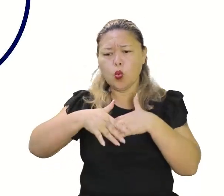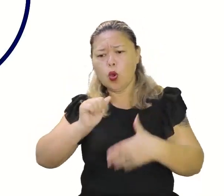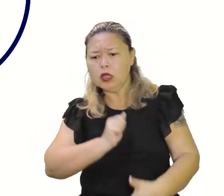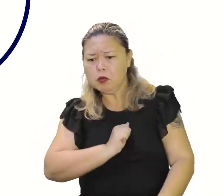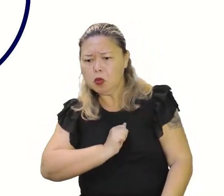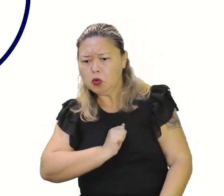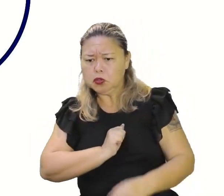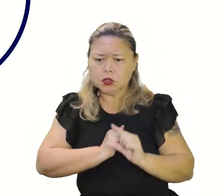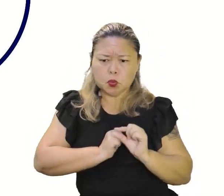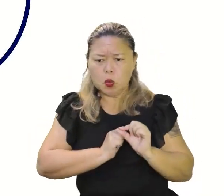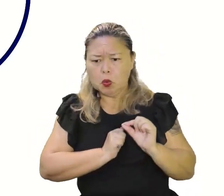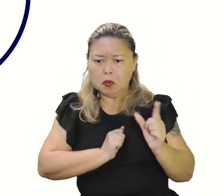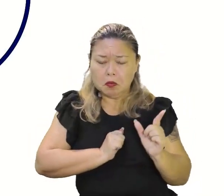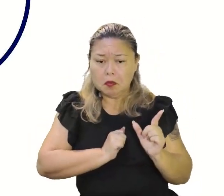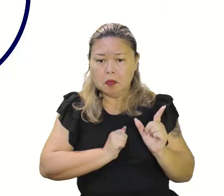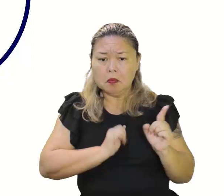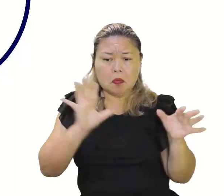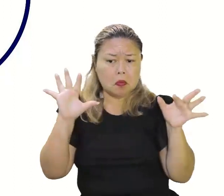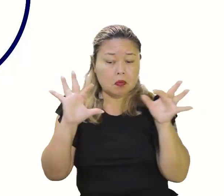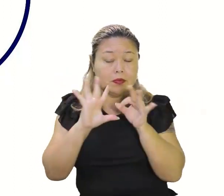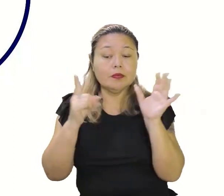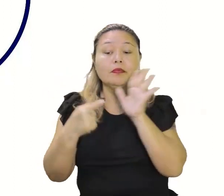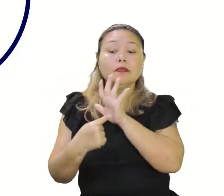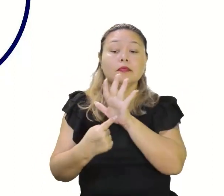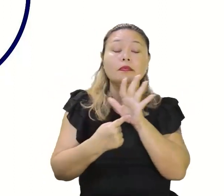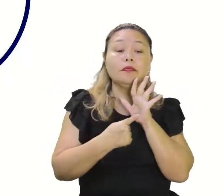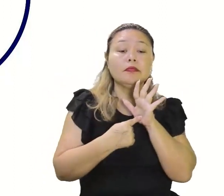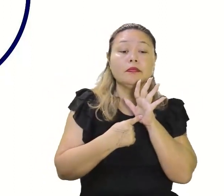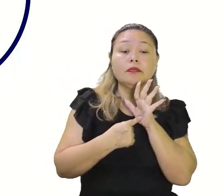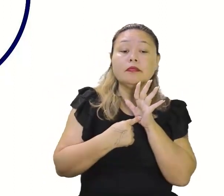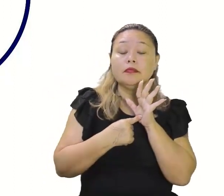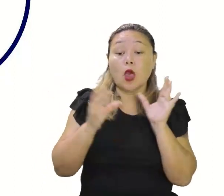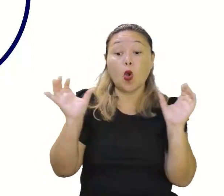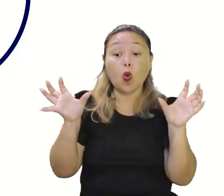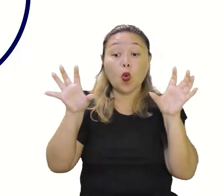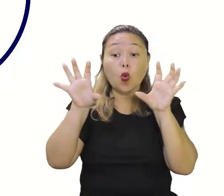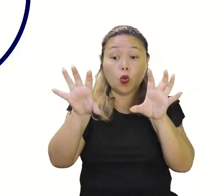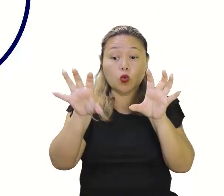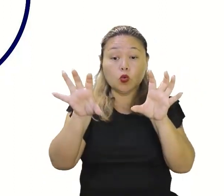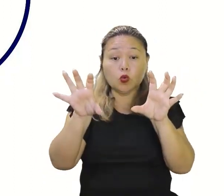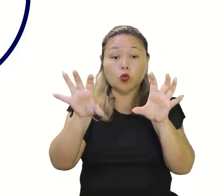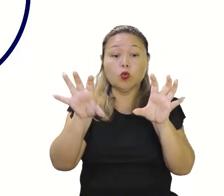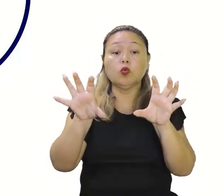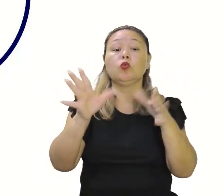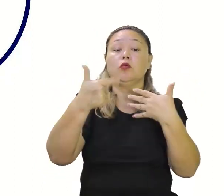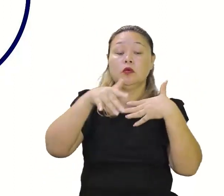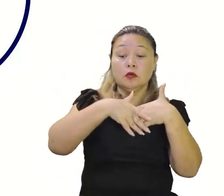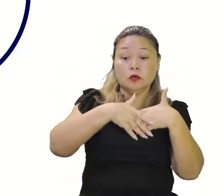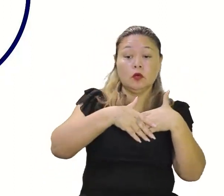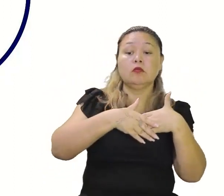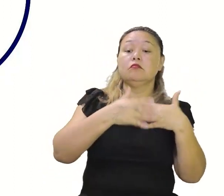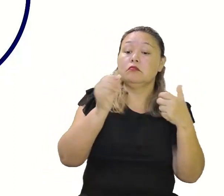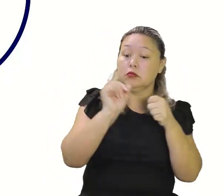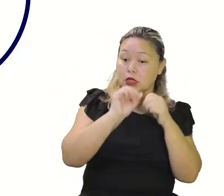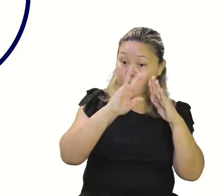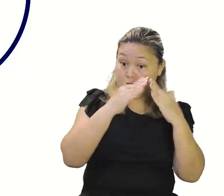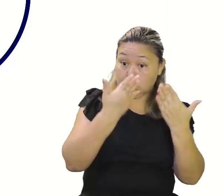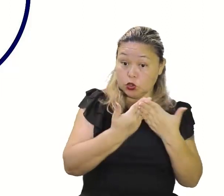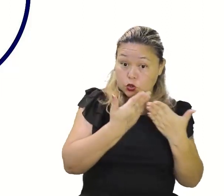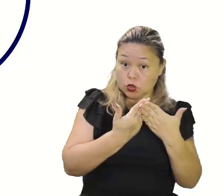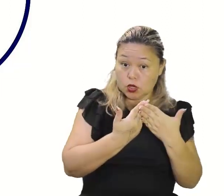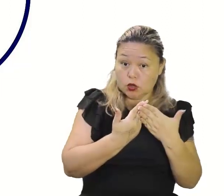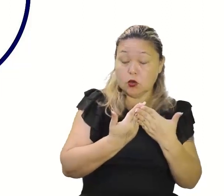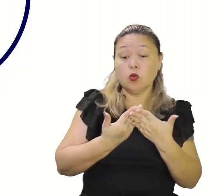né? Vamos fazer mostrando agora como se fosse conjuntos, né? Existe a matemática da escola, existe